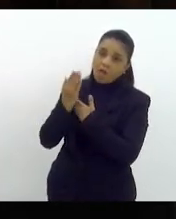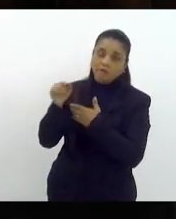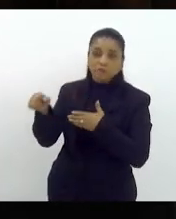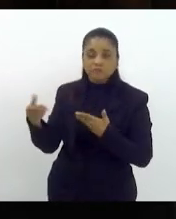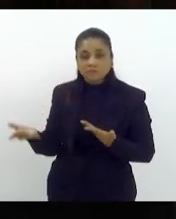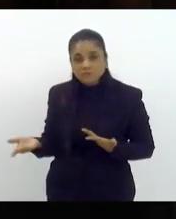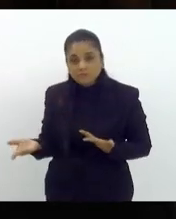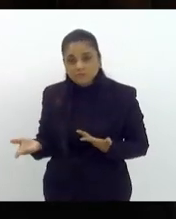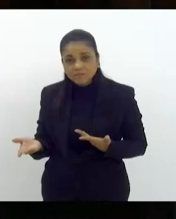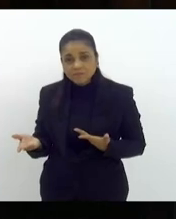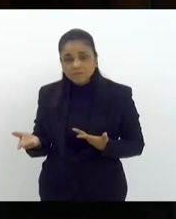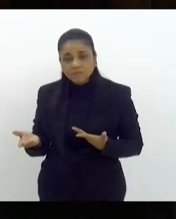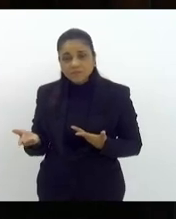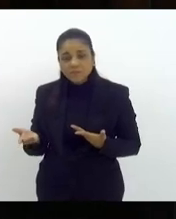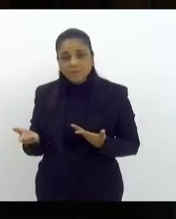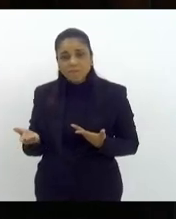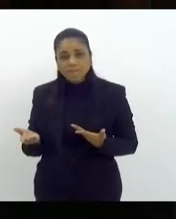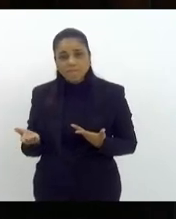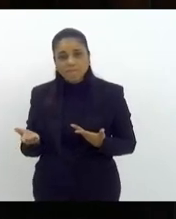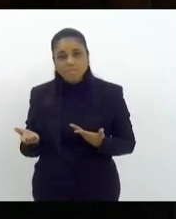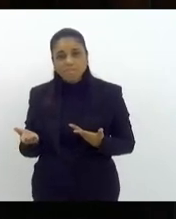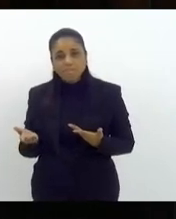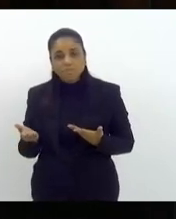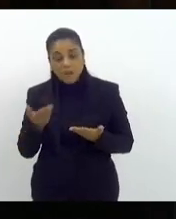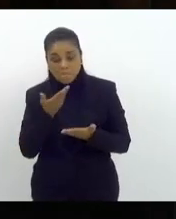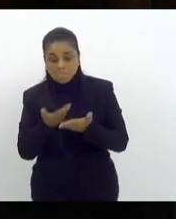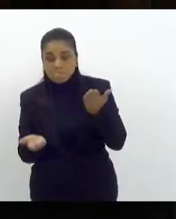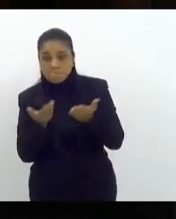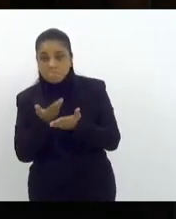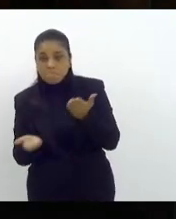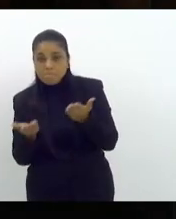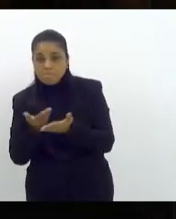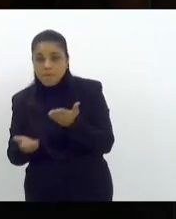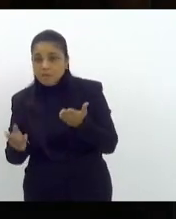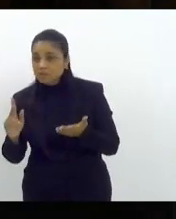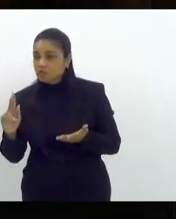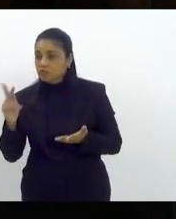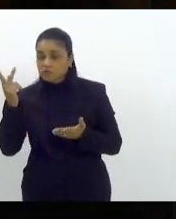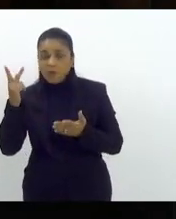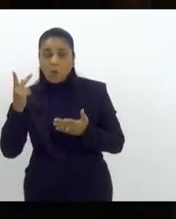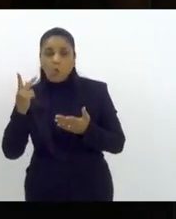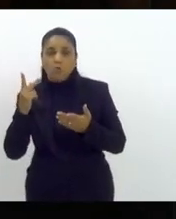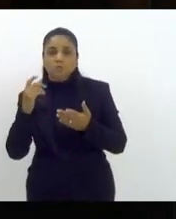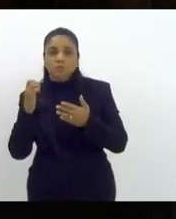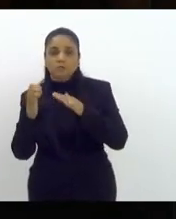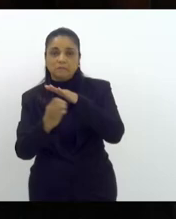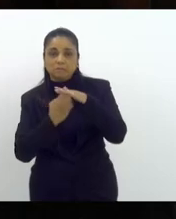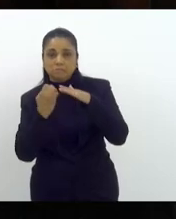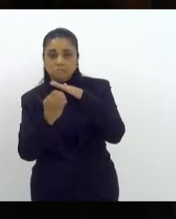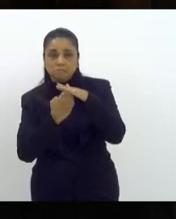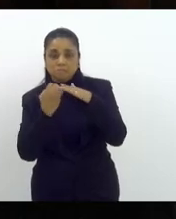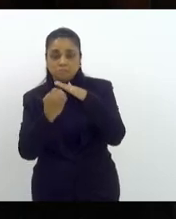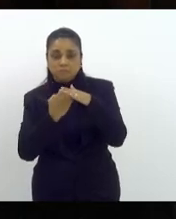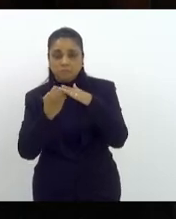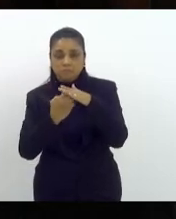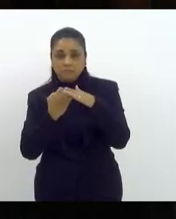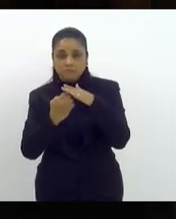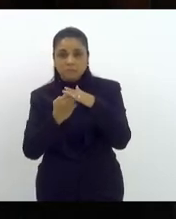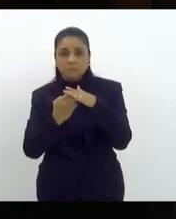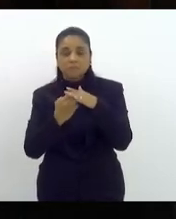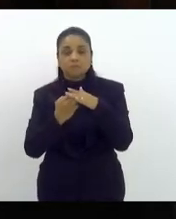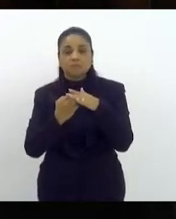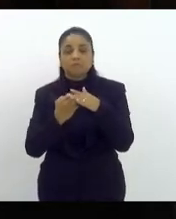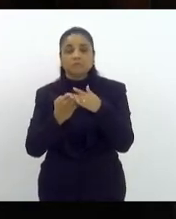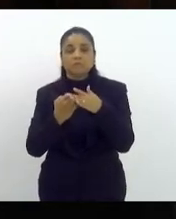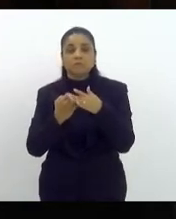a depreciação e a perda dos valores das estatais né Conheço o isentão que